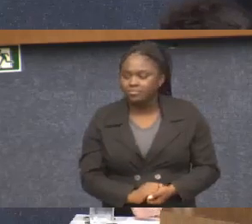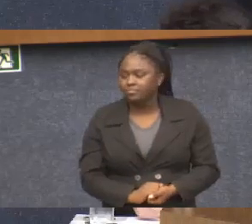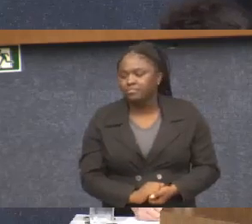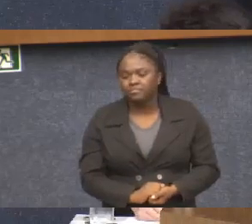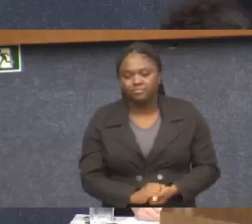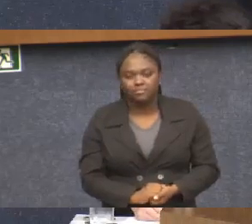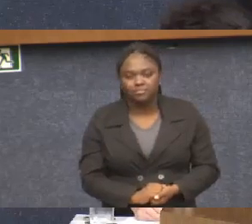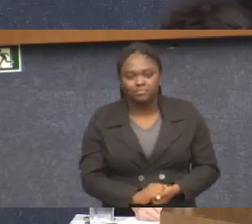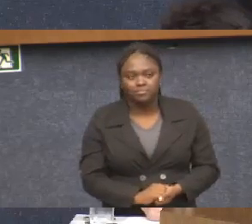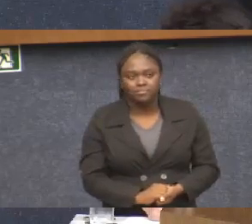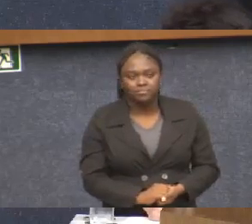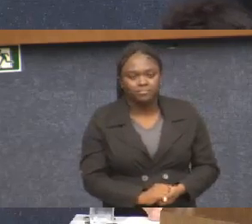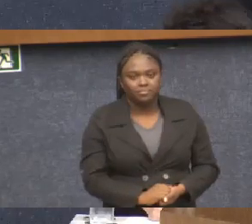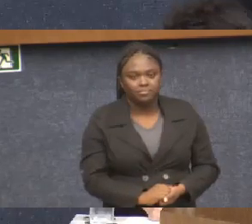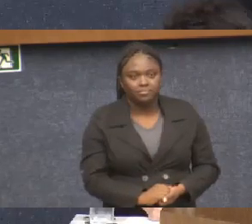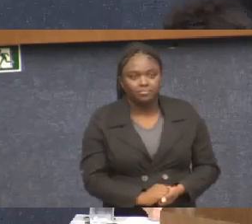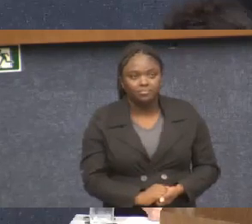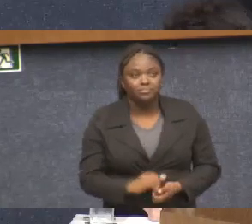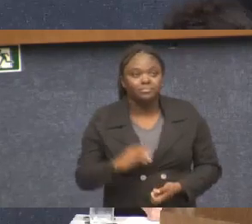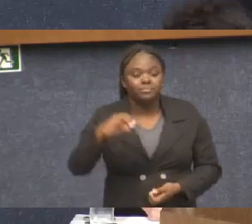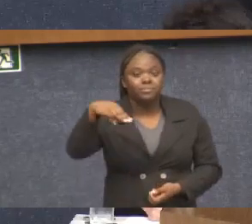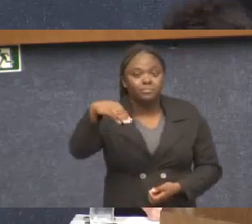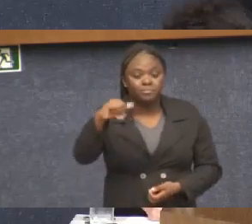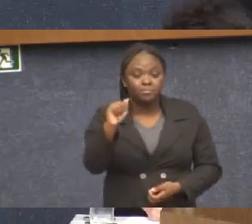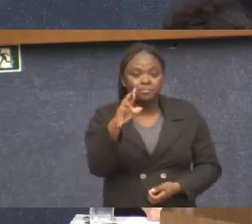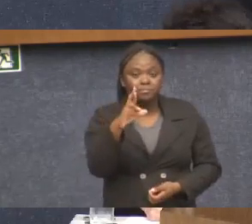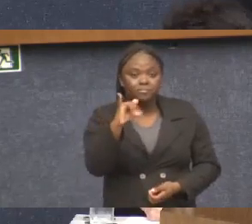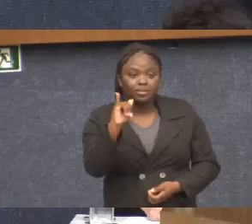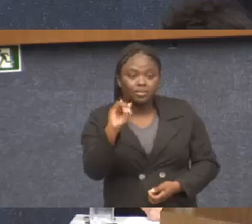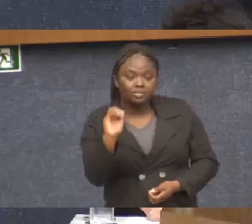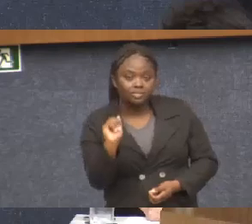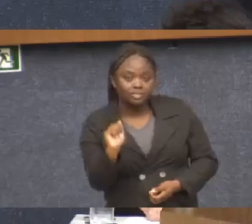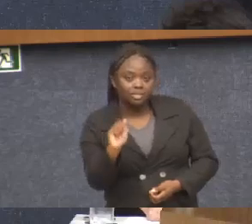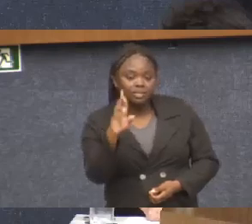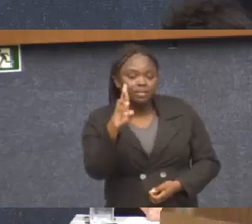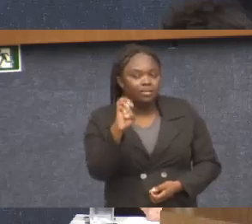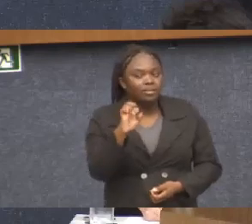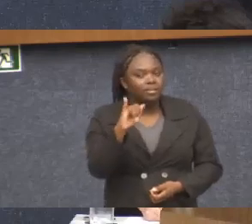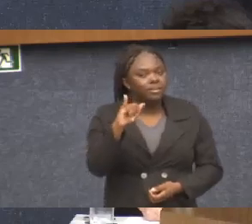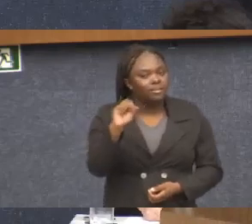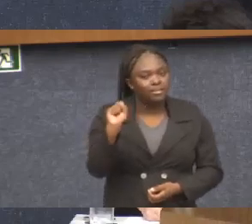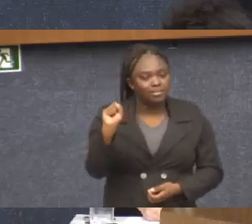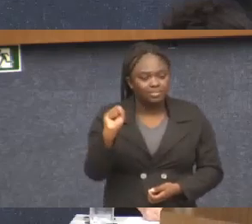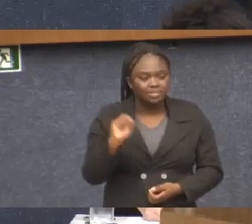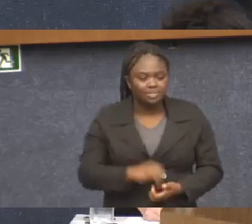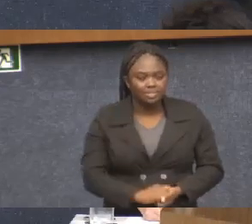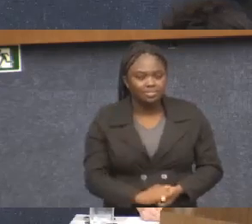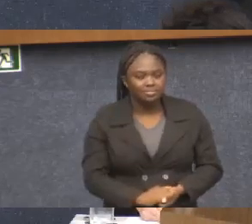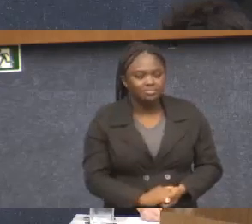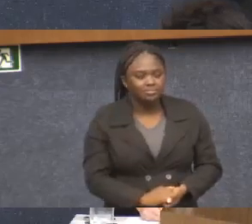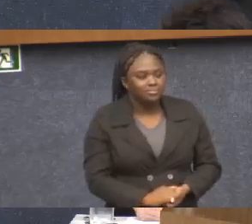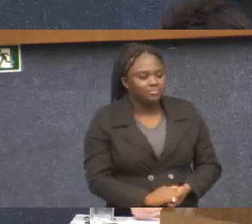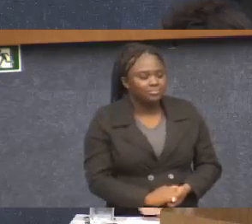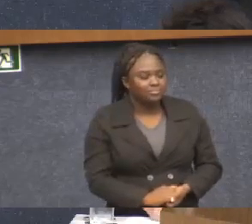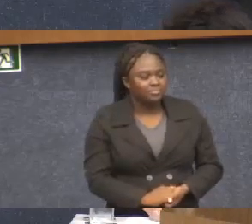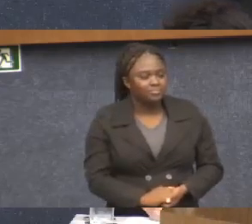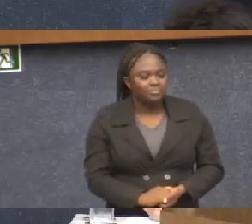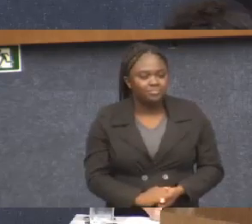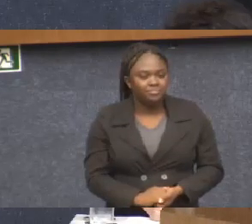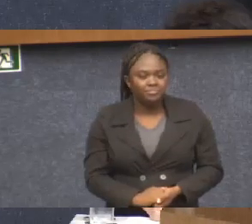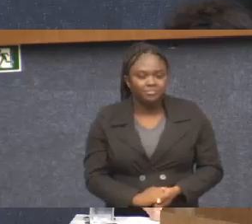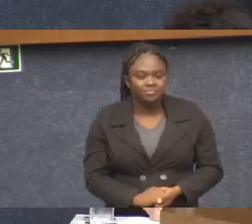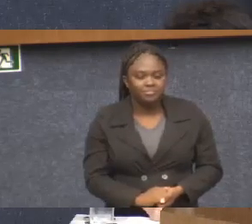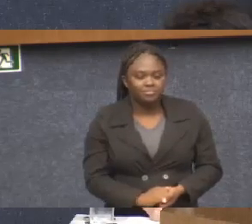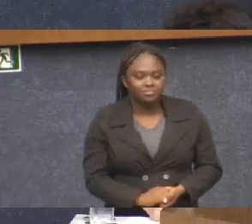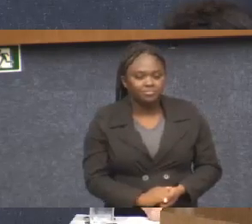saber viver. Maria da Penha Bragança Reis. Saber viver. É preciso.